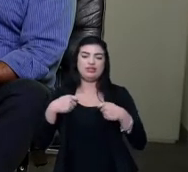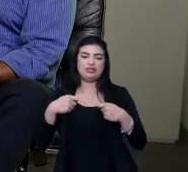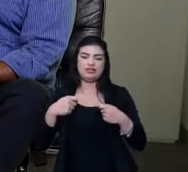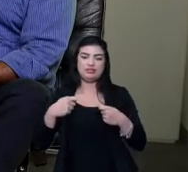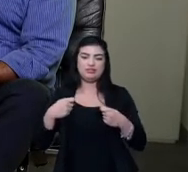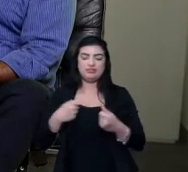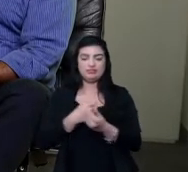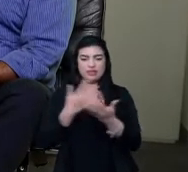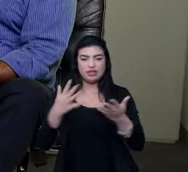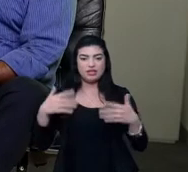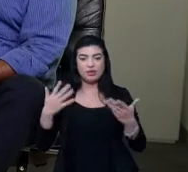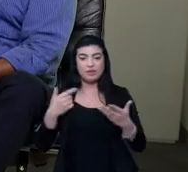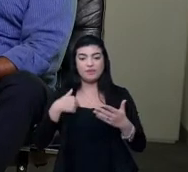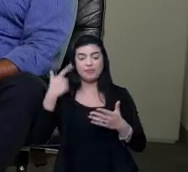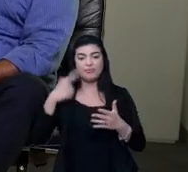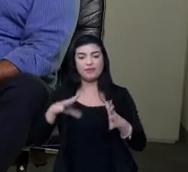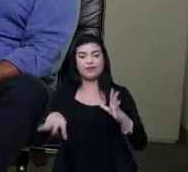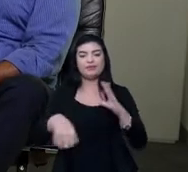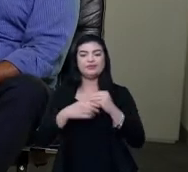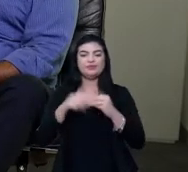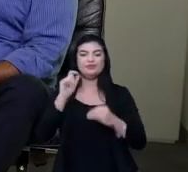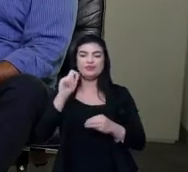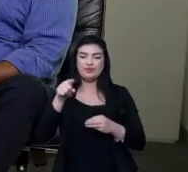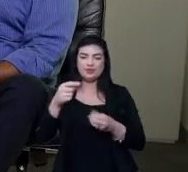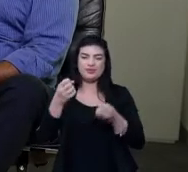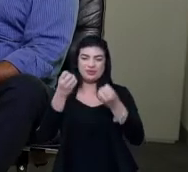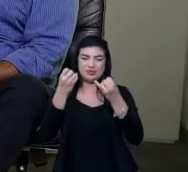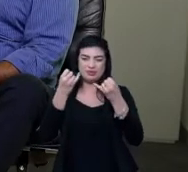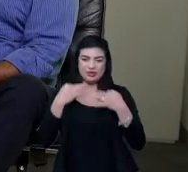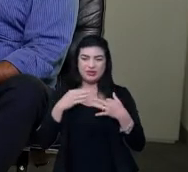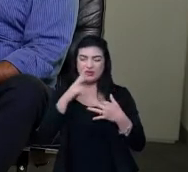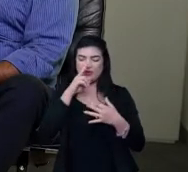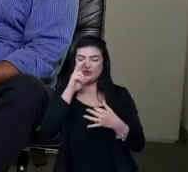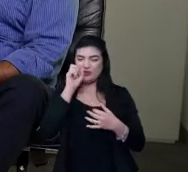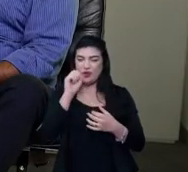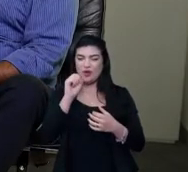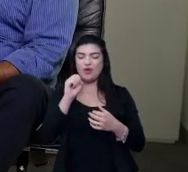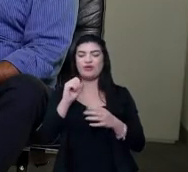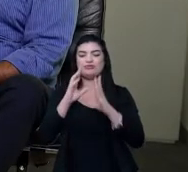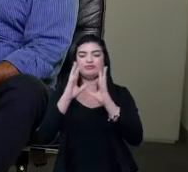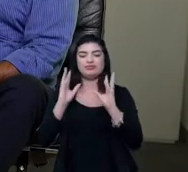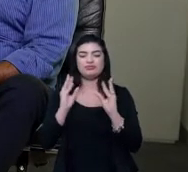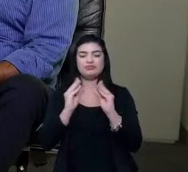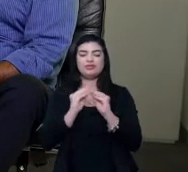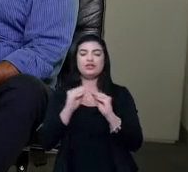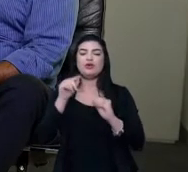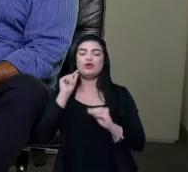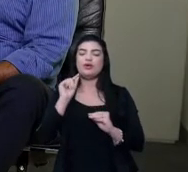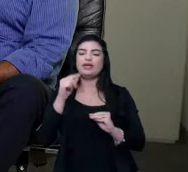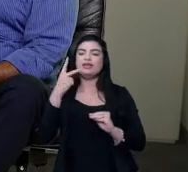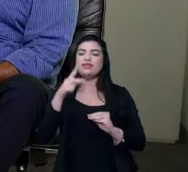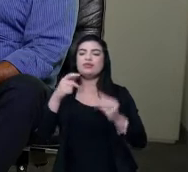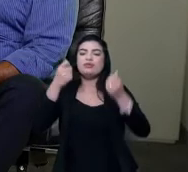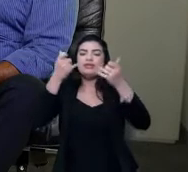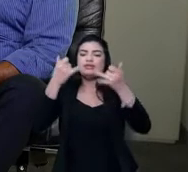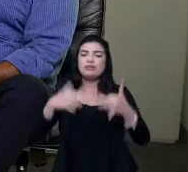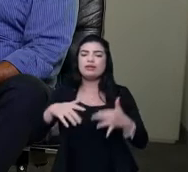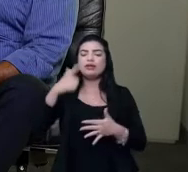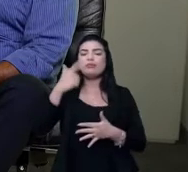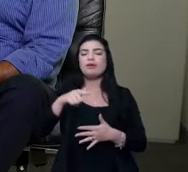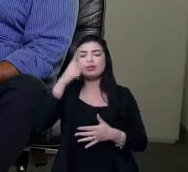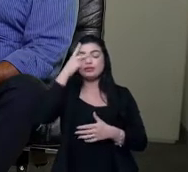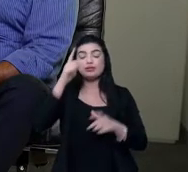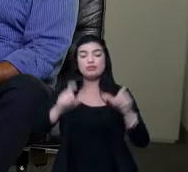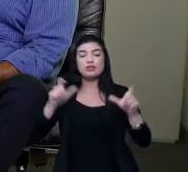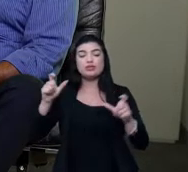aí o gancho do sertão, dessa explicação rica que você nos trouxe do sertão, que você explicasse para a gente como foi o processo